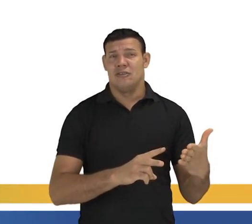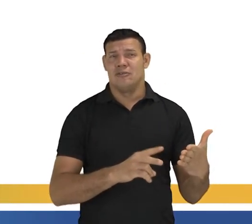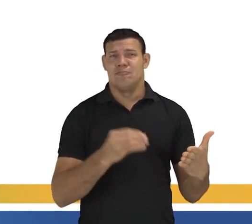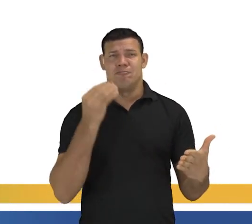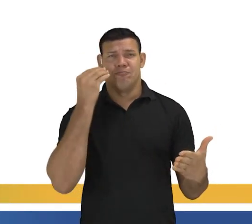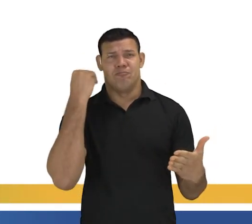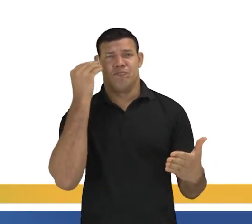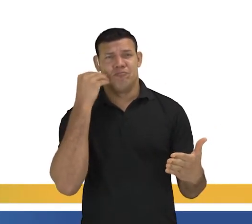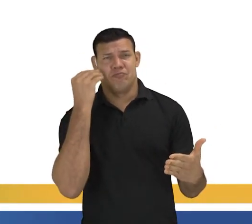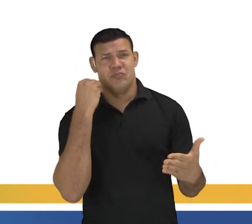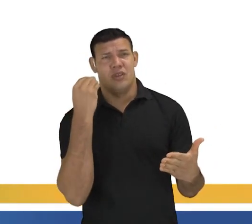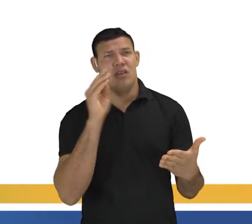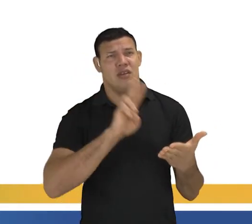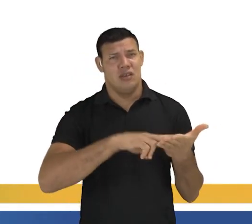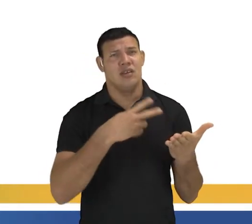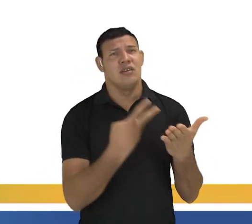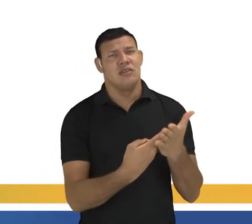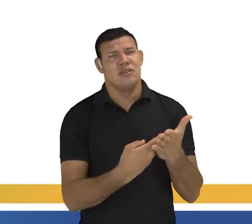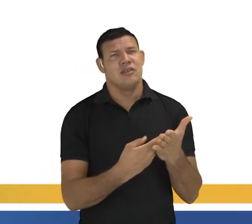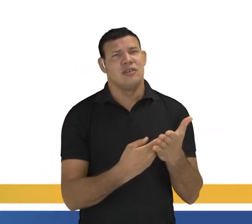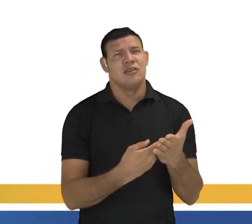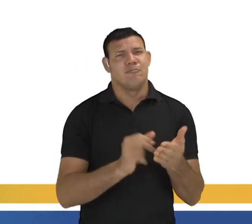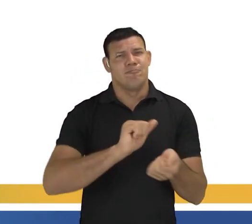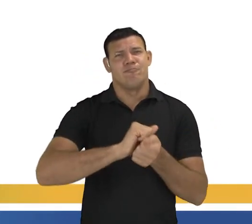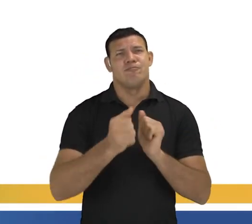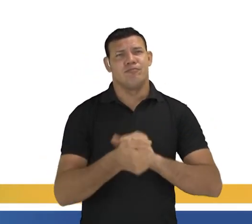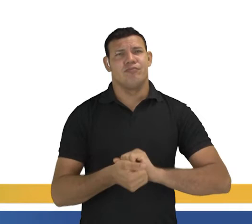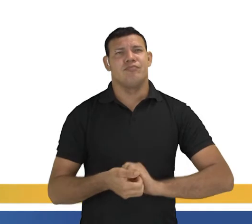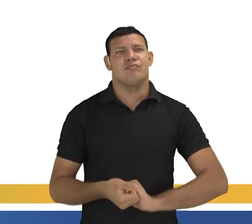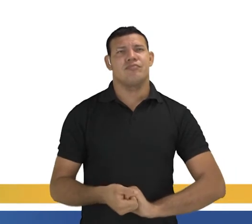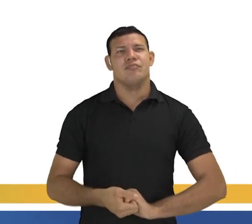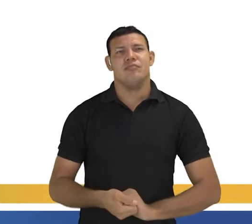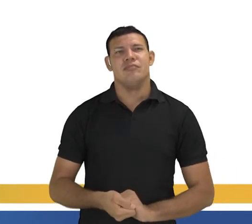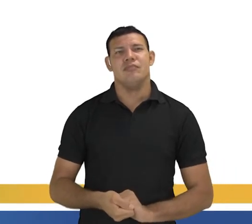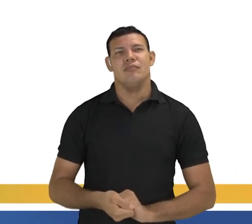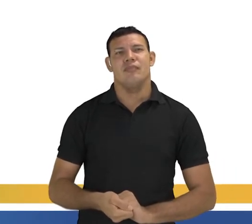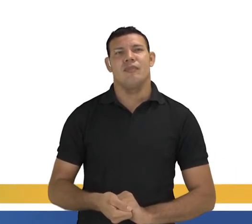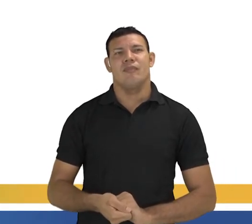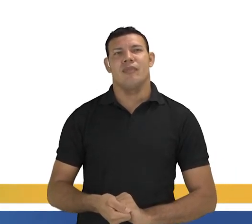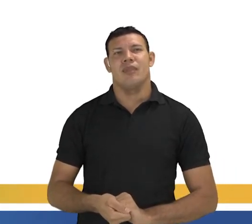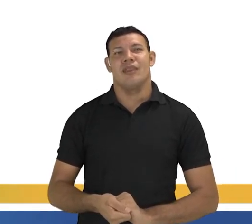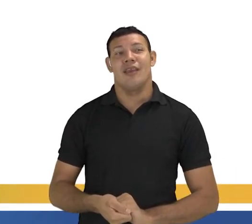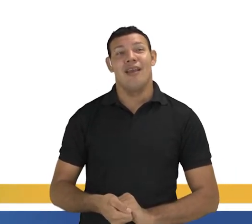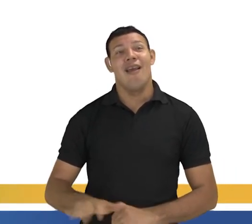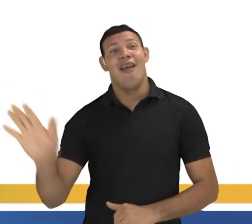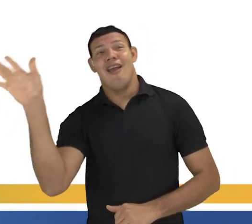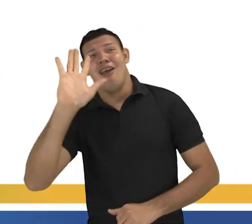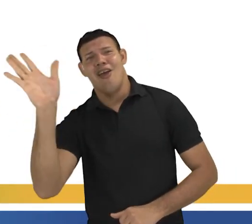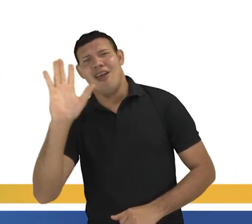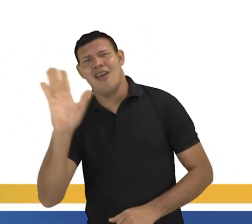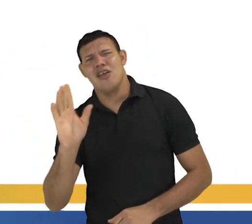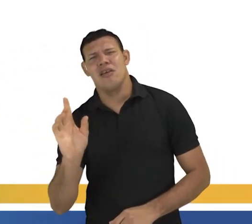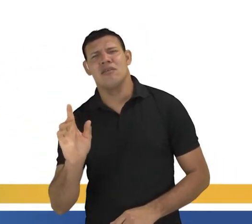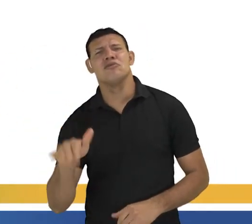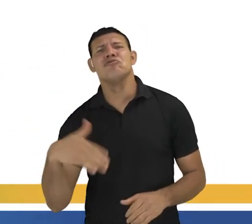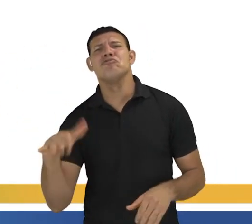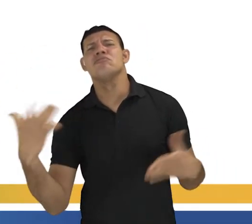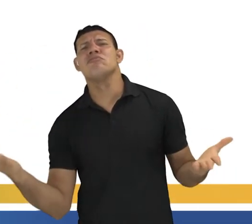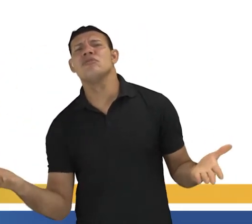So, first one here. Hey, what's up? E aí, o que está acontecendo?